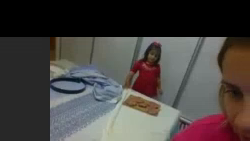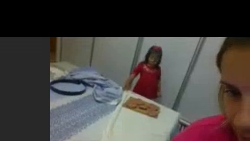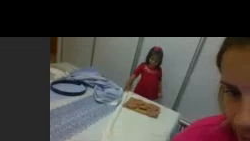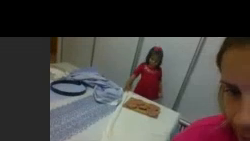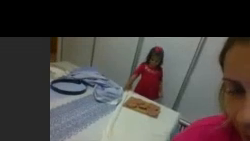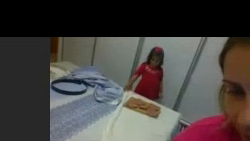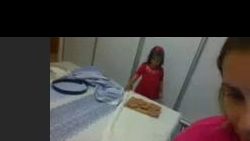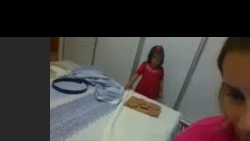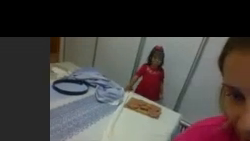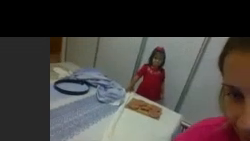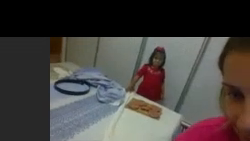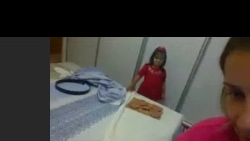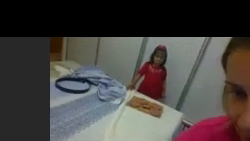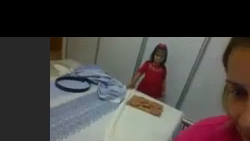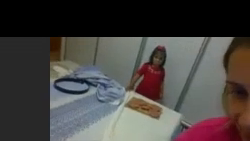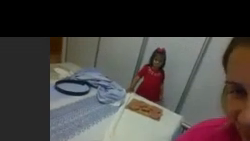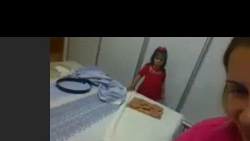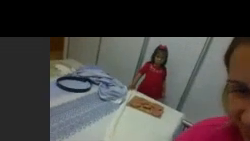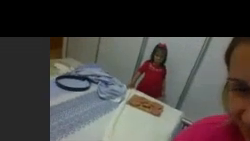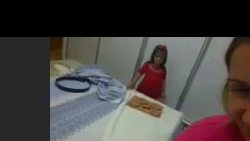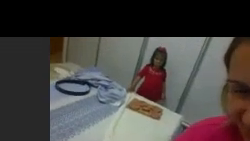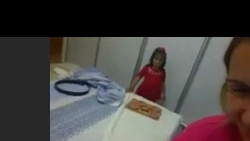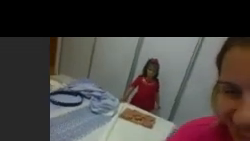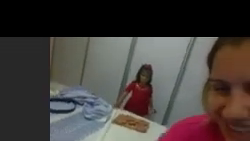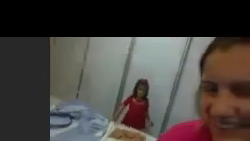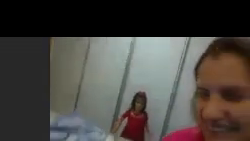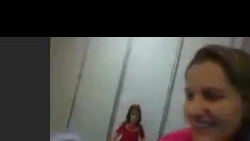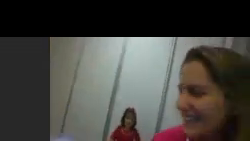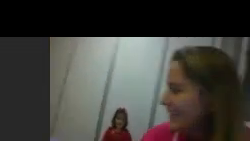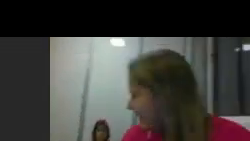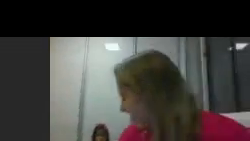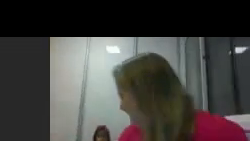hambúrguer. Alguém aceita?